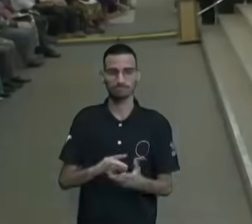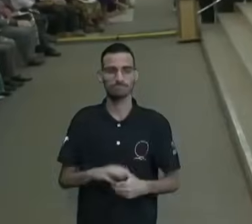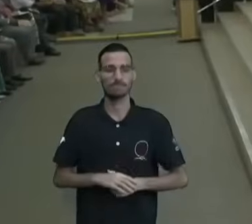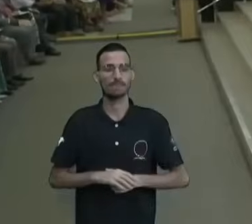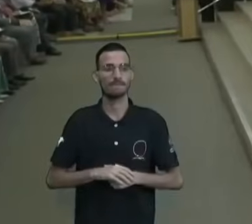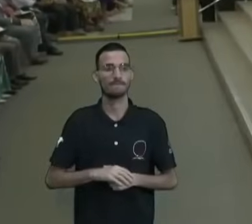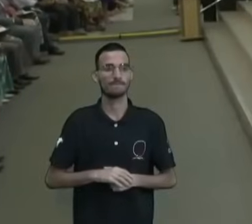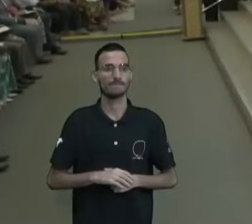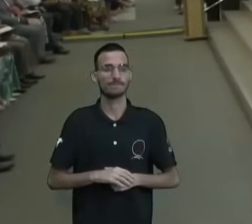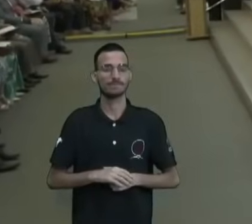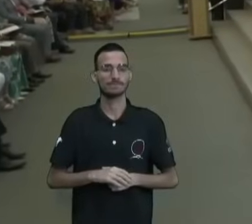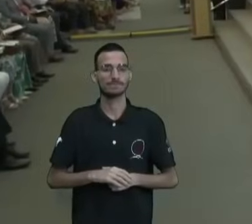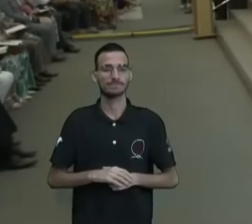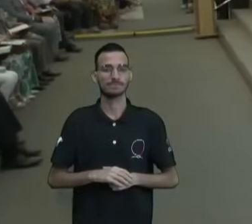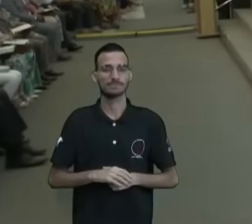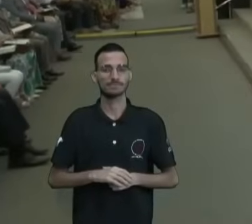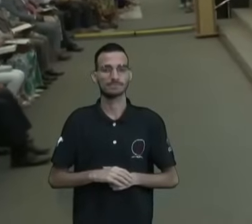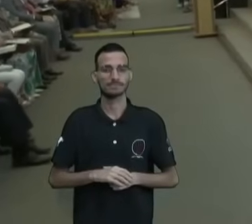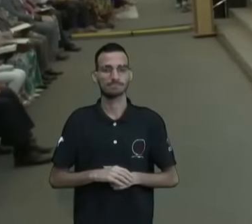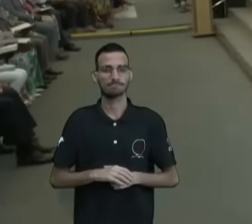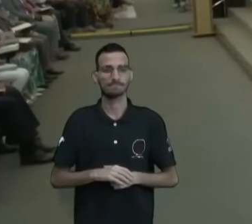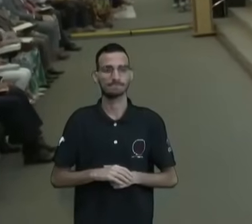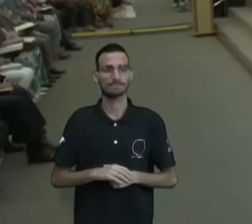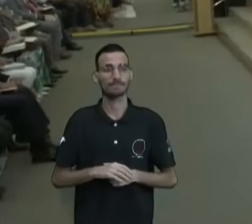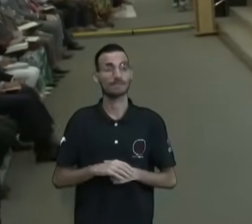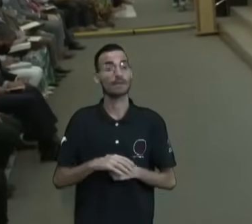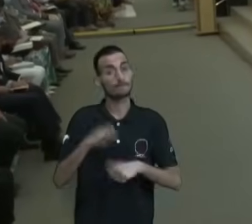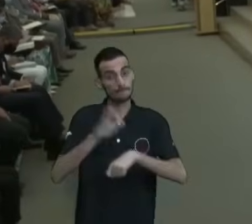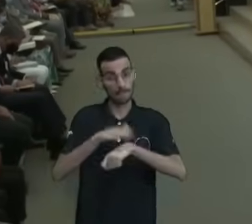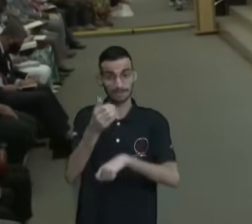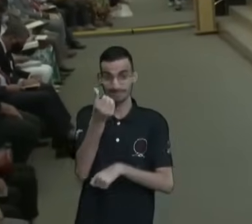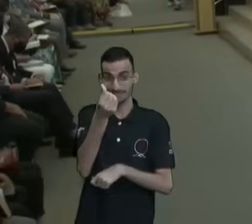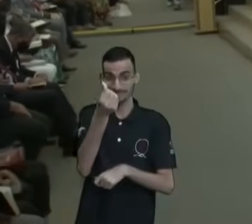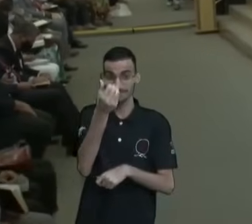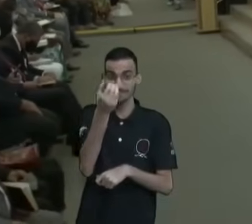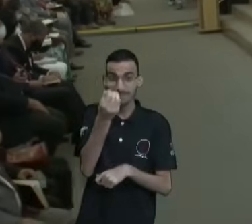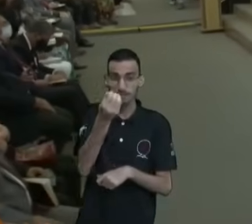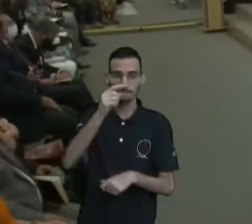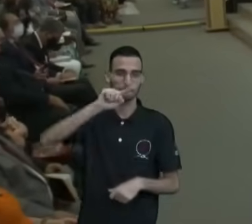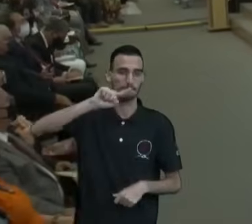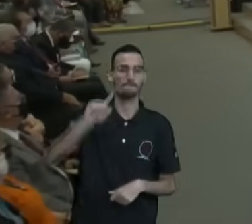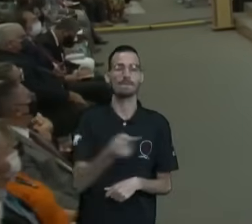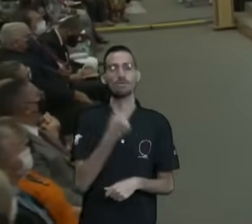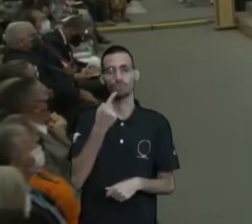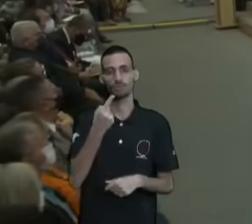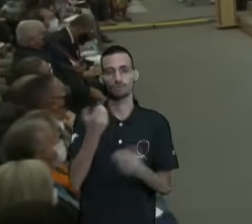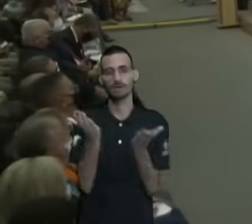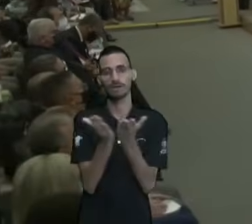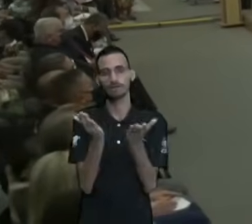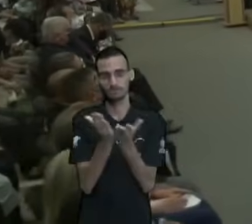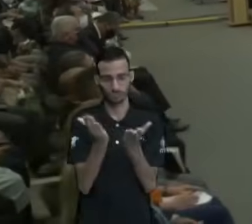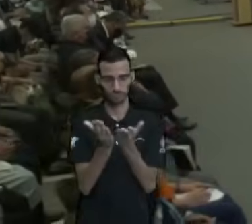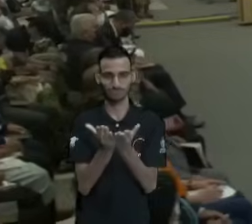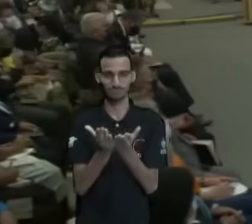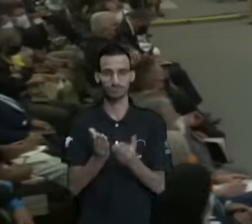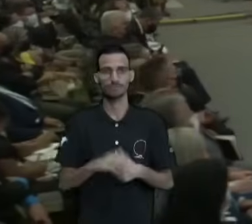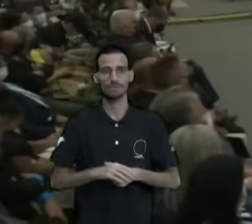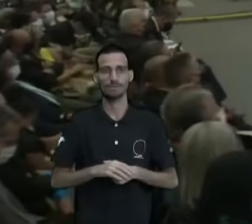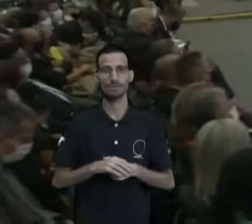incrível mais de 60 milhões de crente nesse país eu pergunto eles ganharam